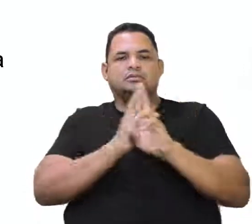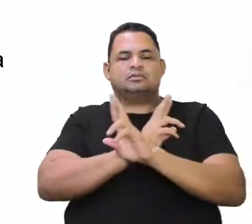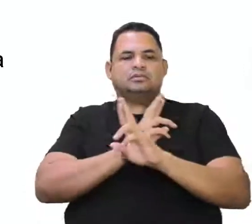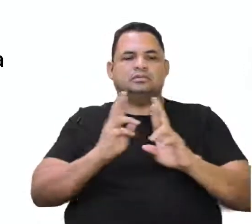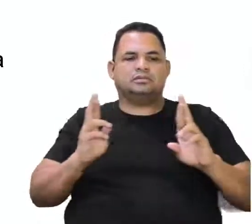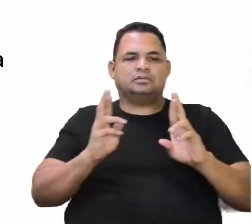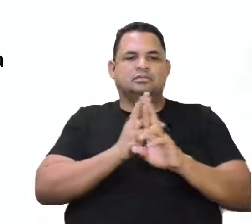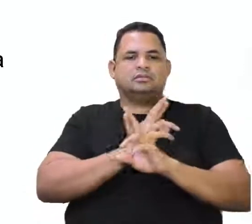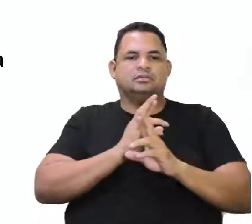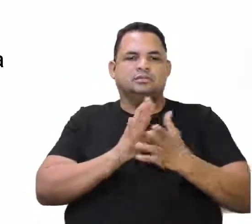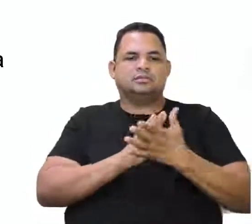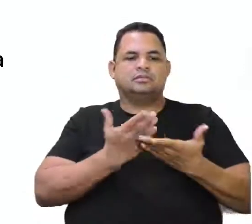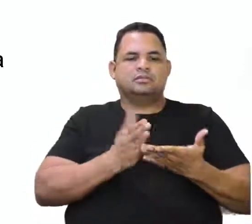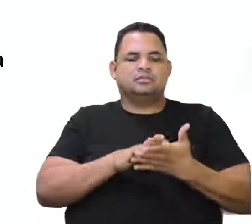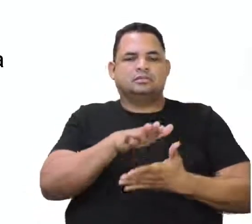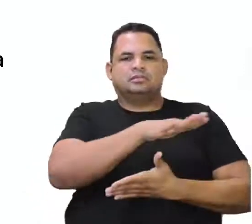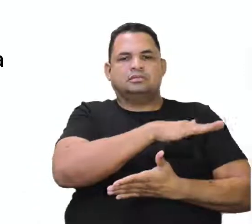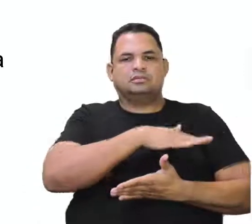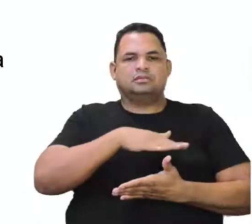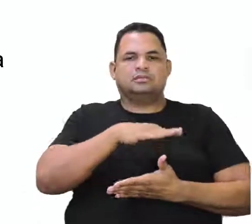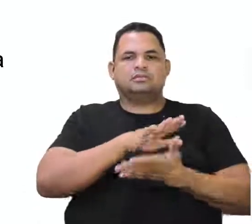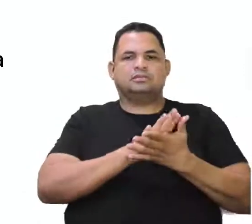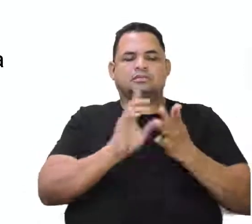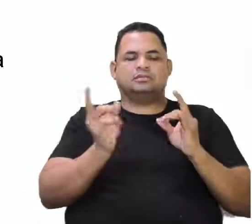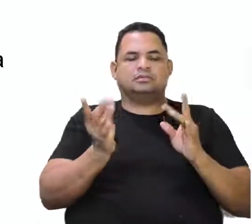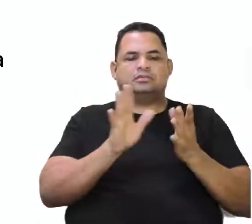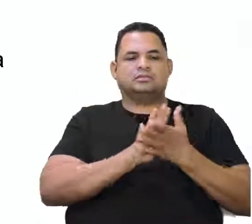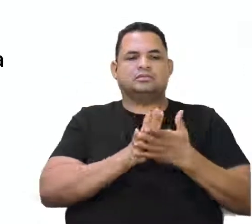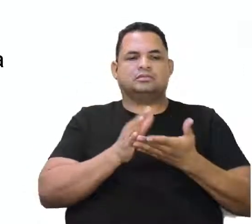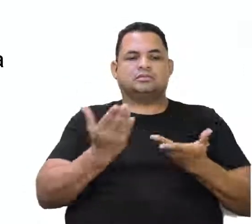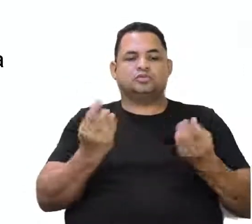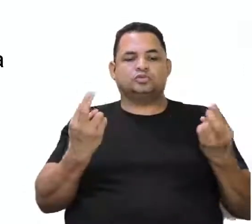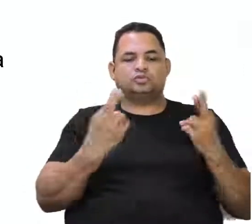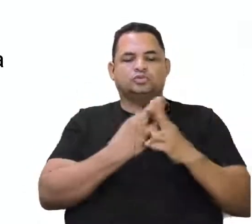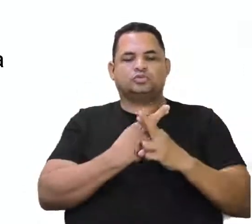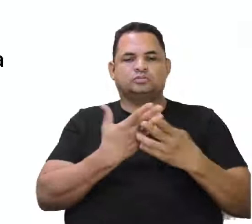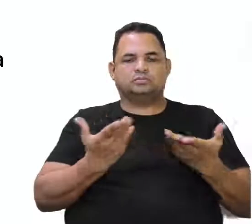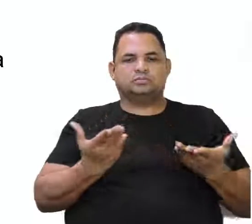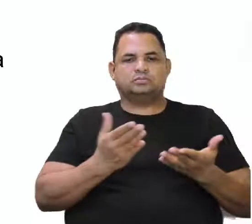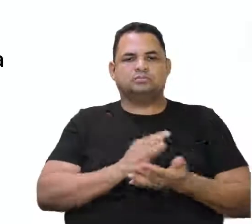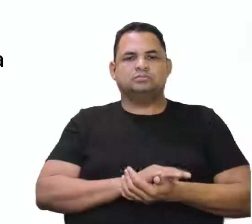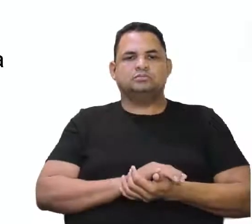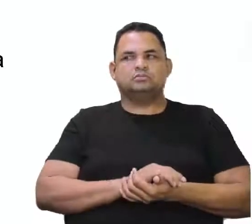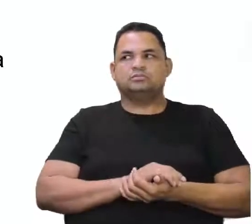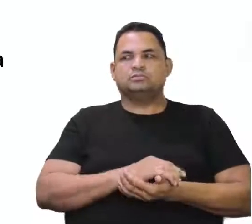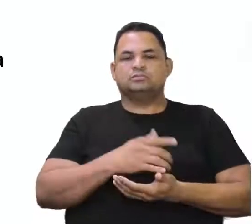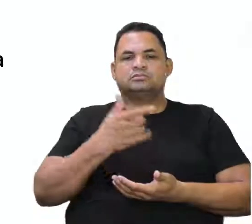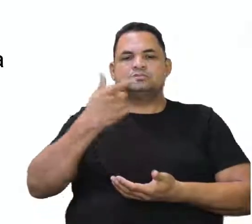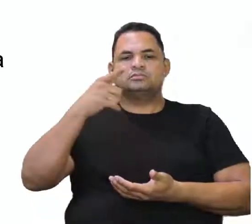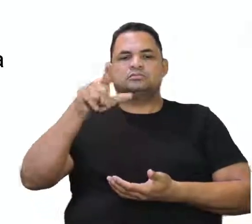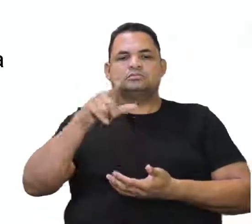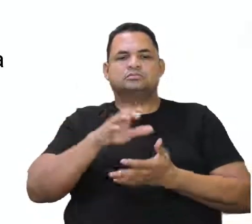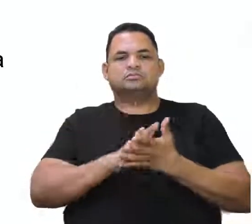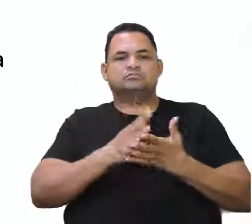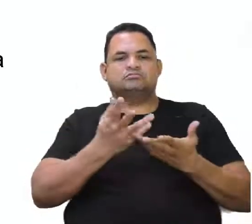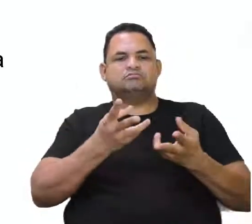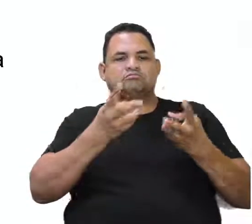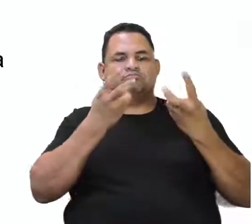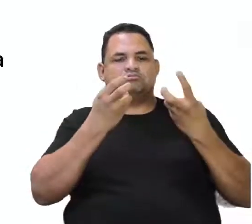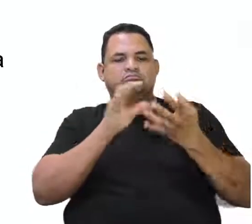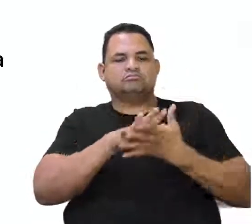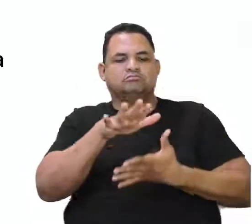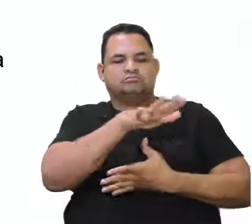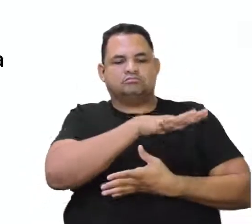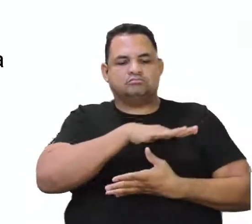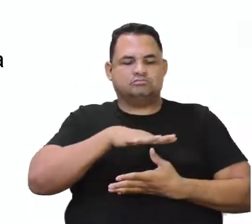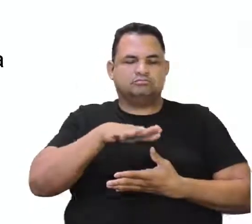relações entre os seres vivos, entre si e destes com o meio. Então, a gente consegue ter claramente nessa área